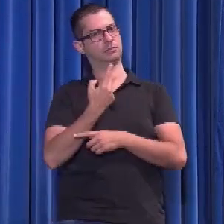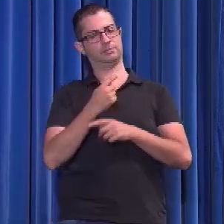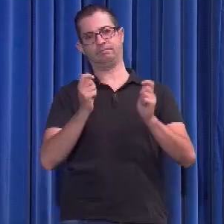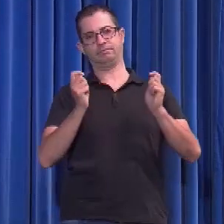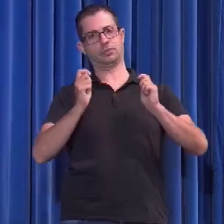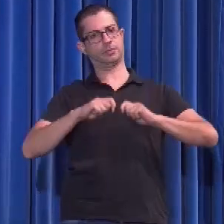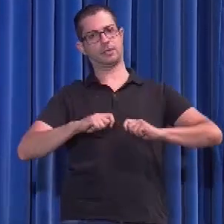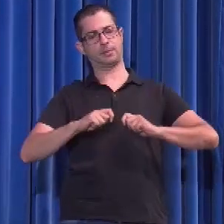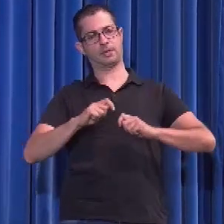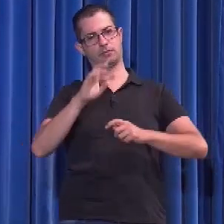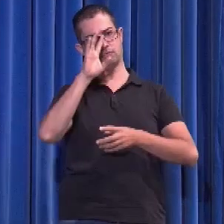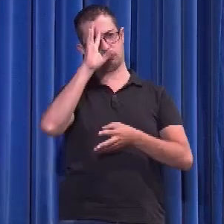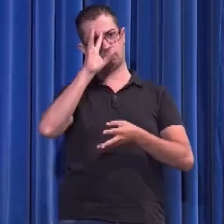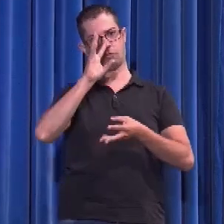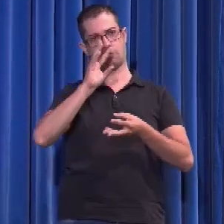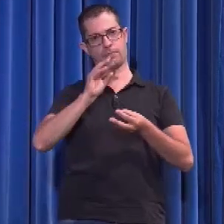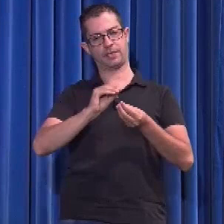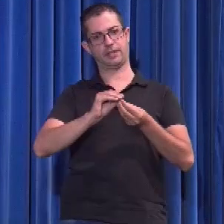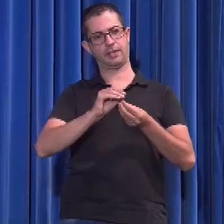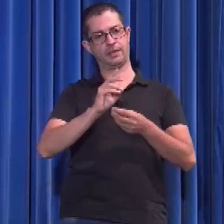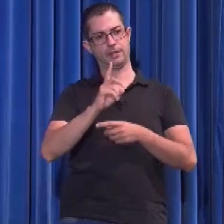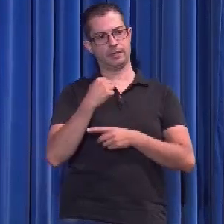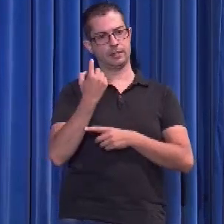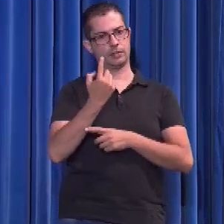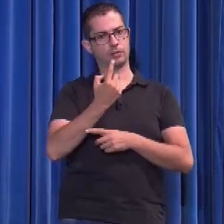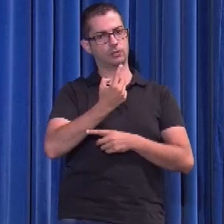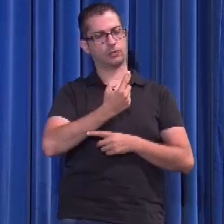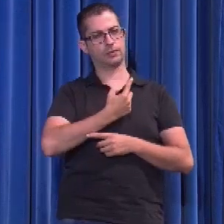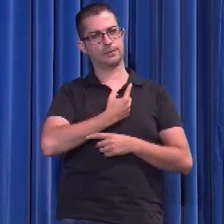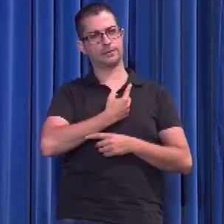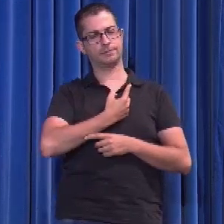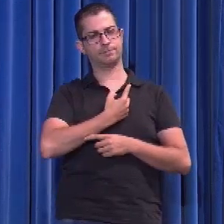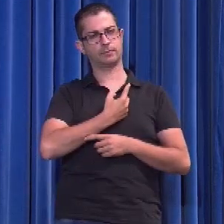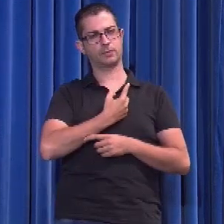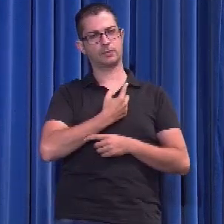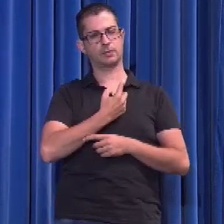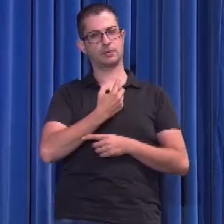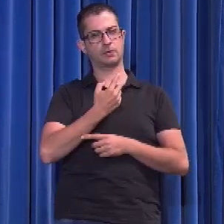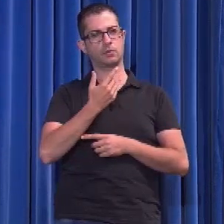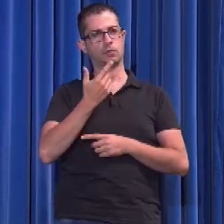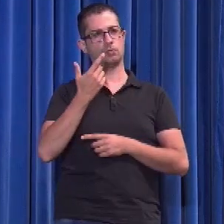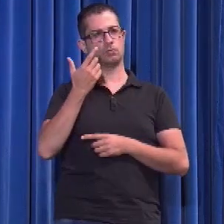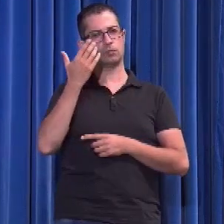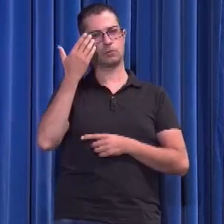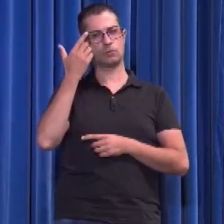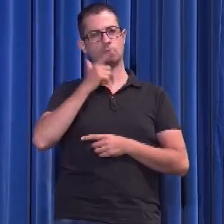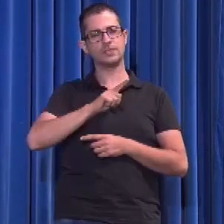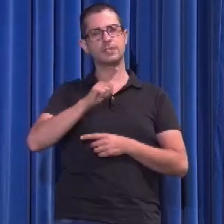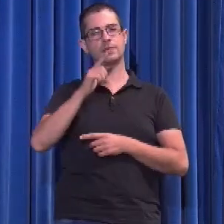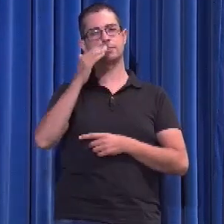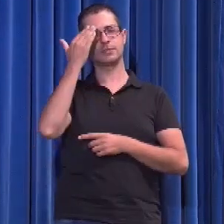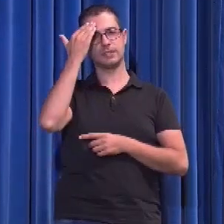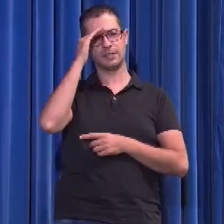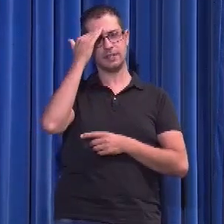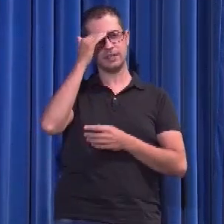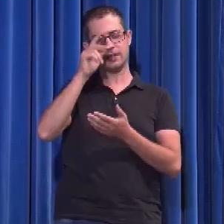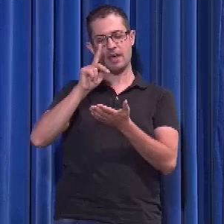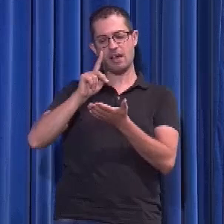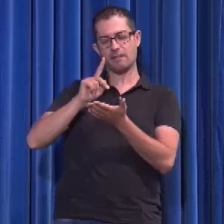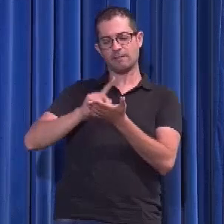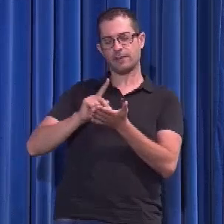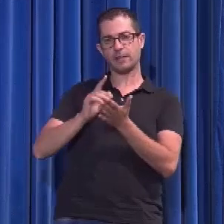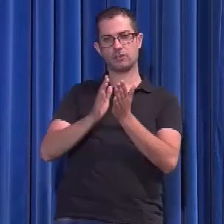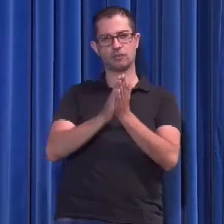de compreender, somos incapazes de perscrutar a verdade da palavra de